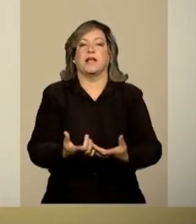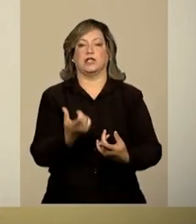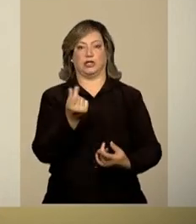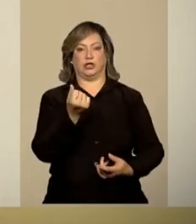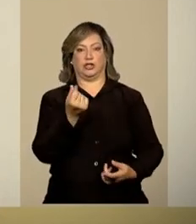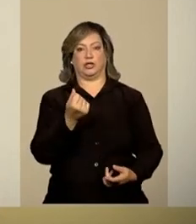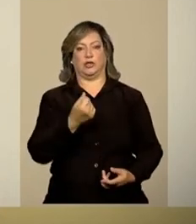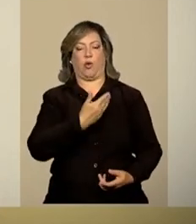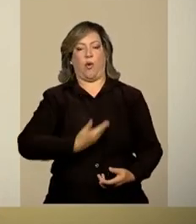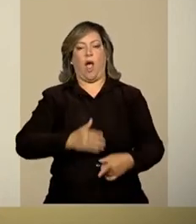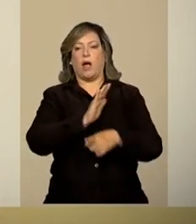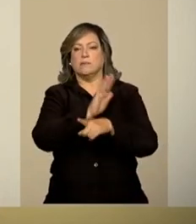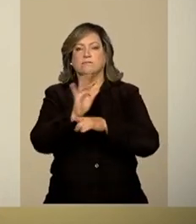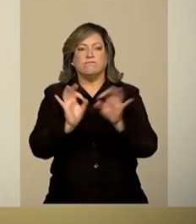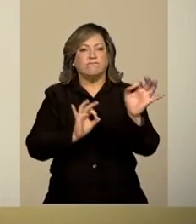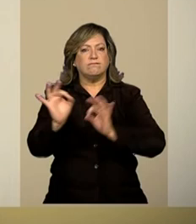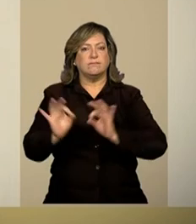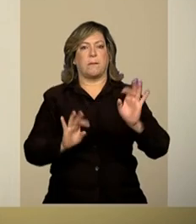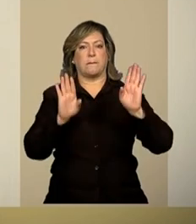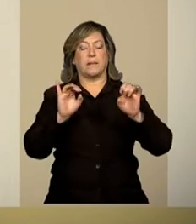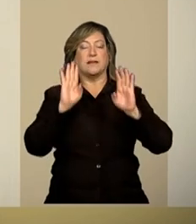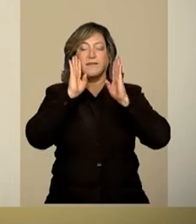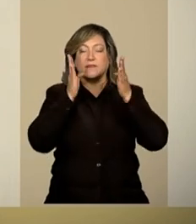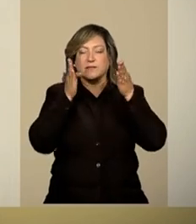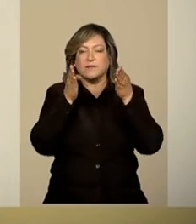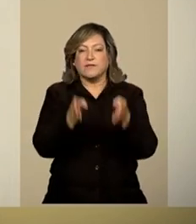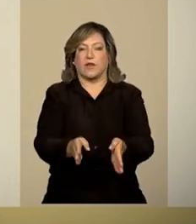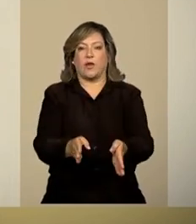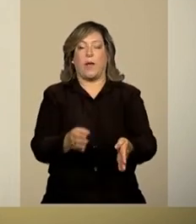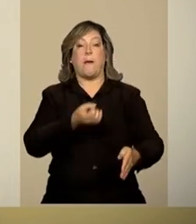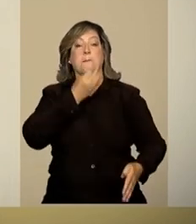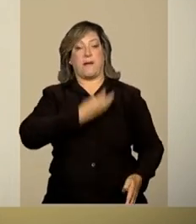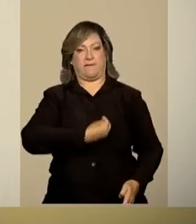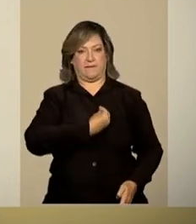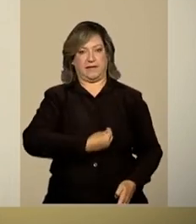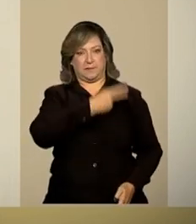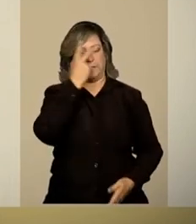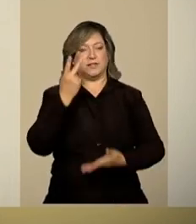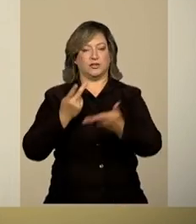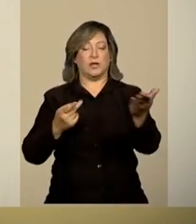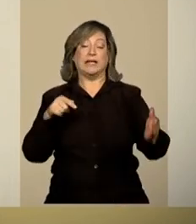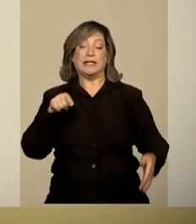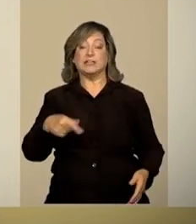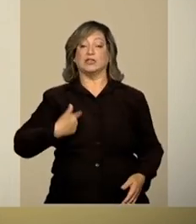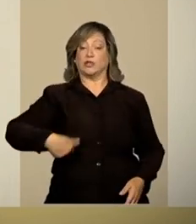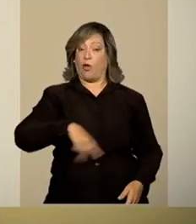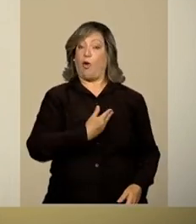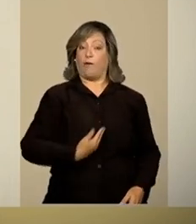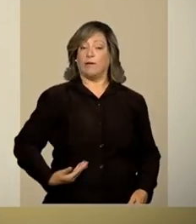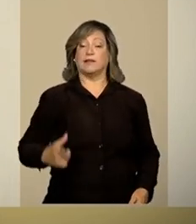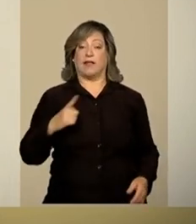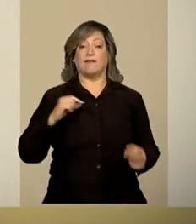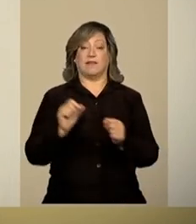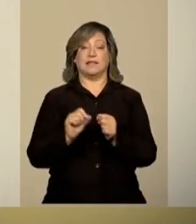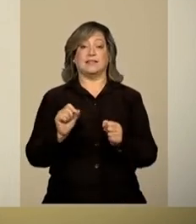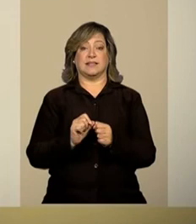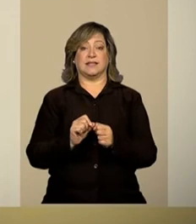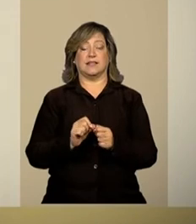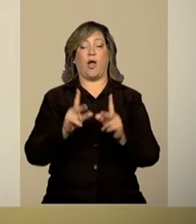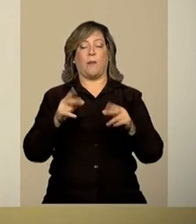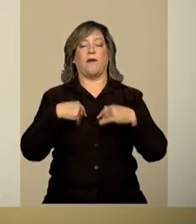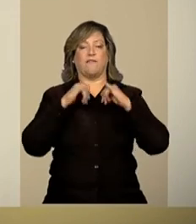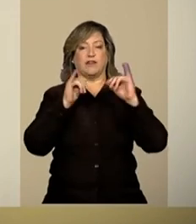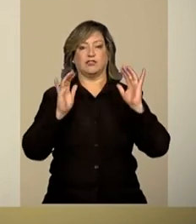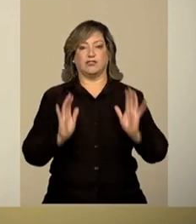o dinheiro público tendo como foco principal o bem-estar das pessoas é isso que nosso governo Max está fazendo